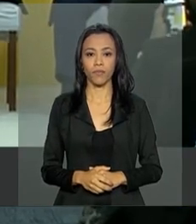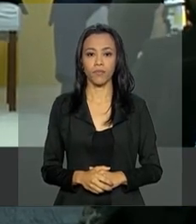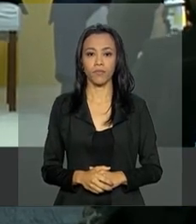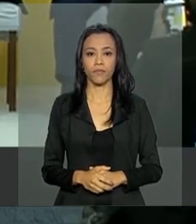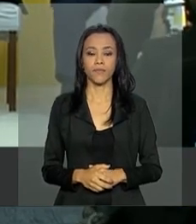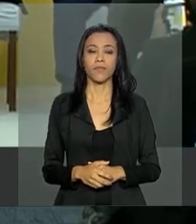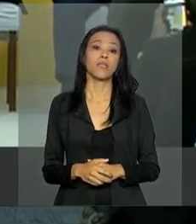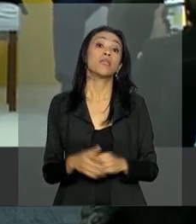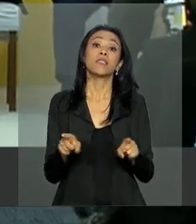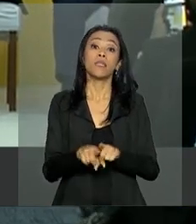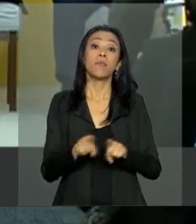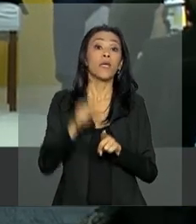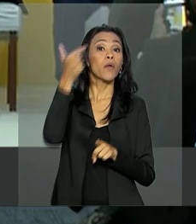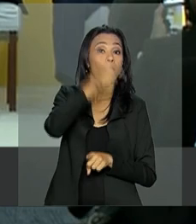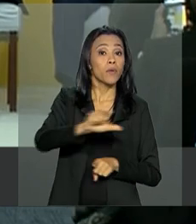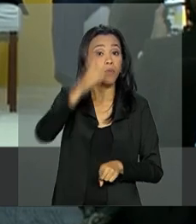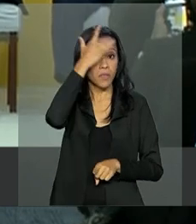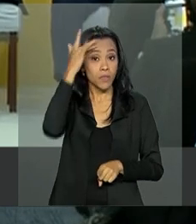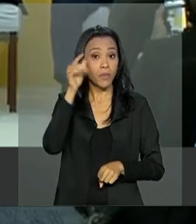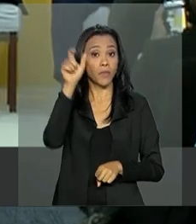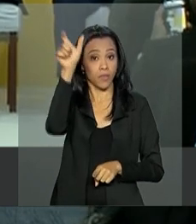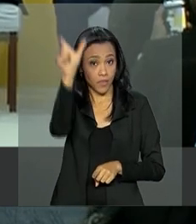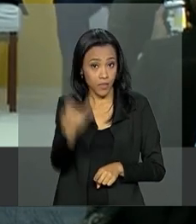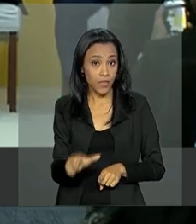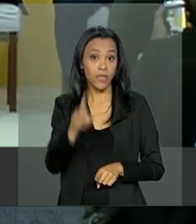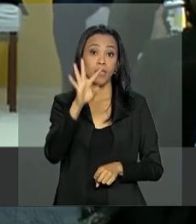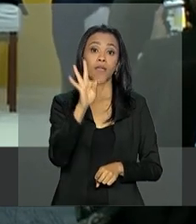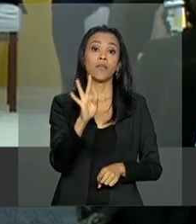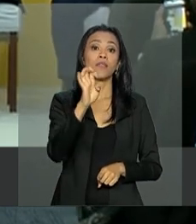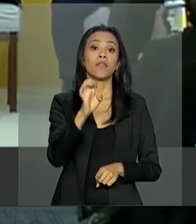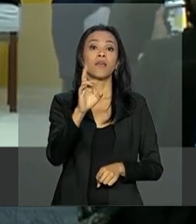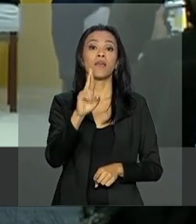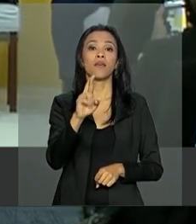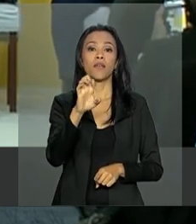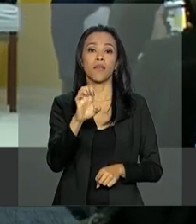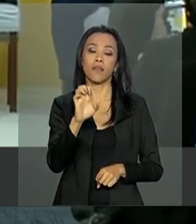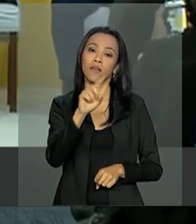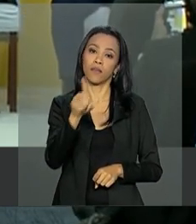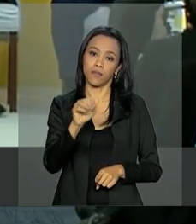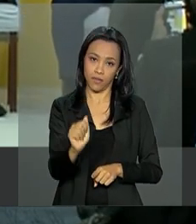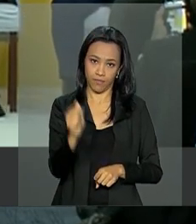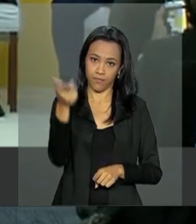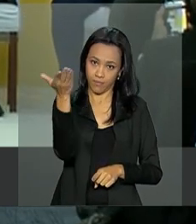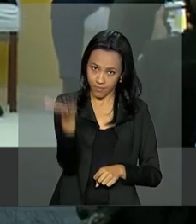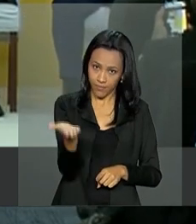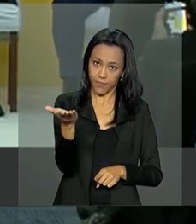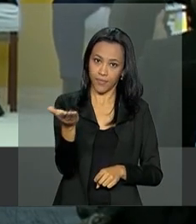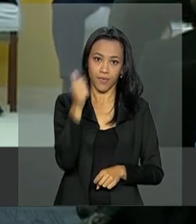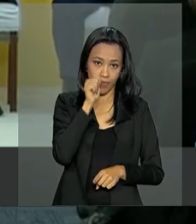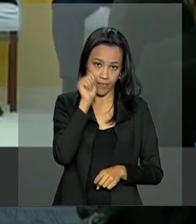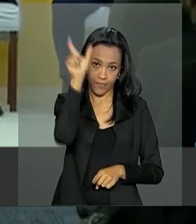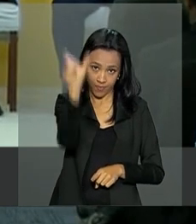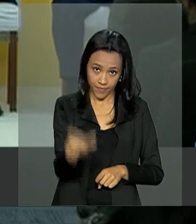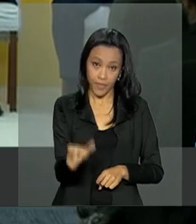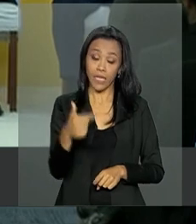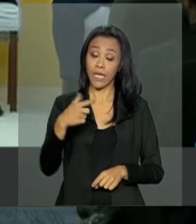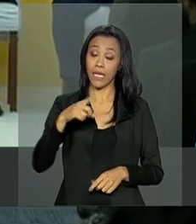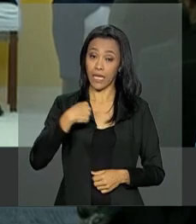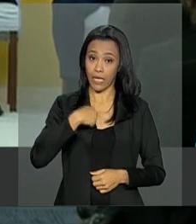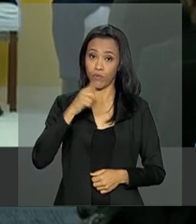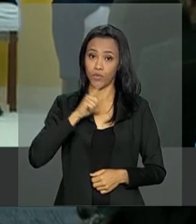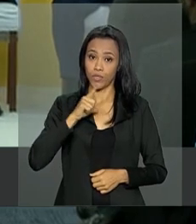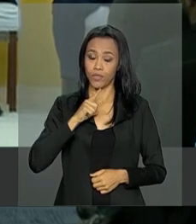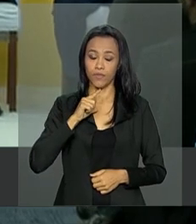Quero mencionar a Tereza Cristina, presidente da Frente, com quem eu tive